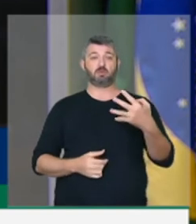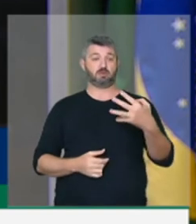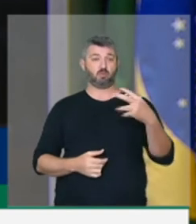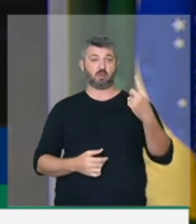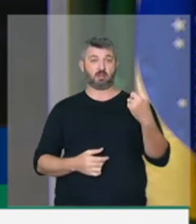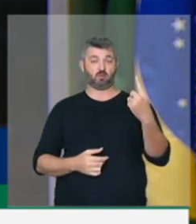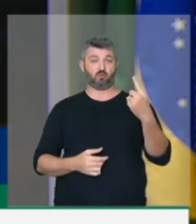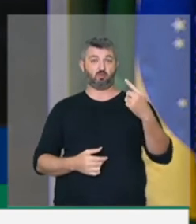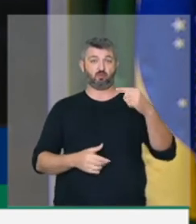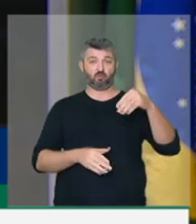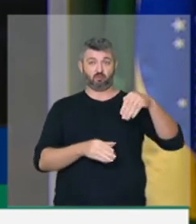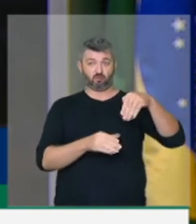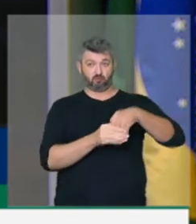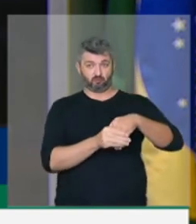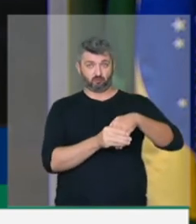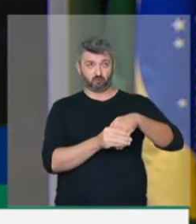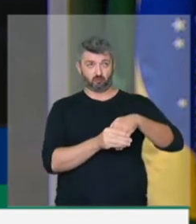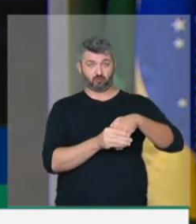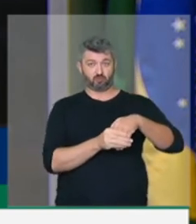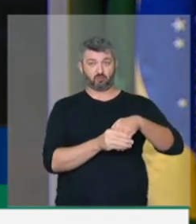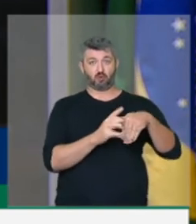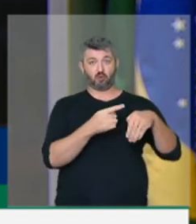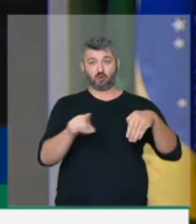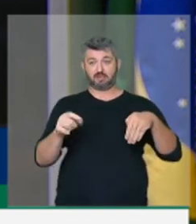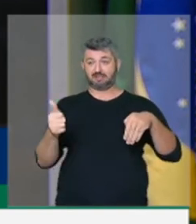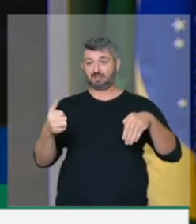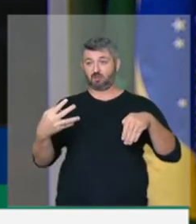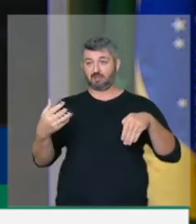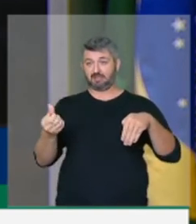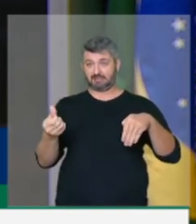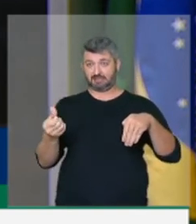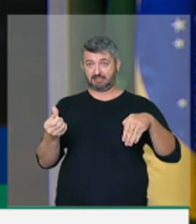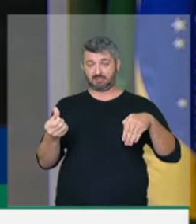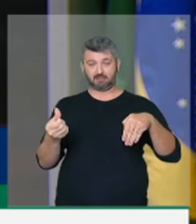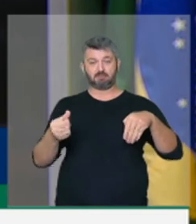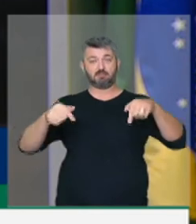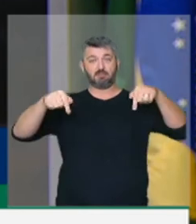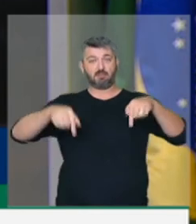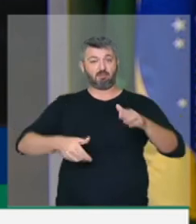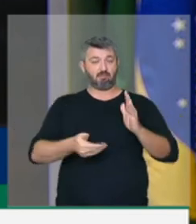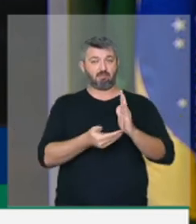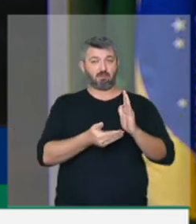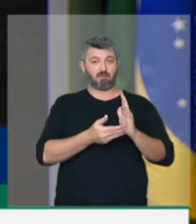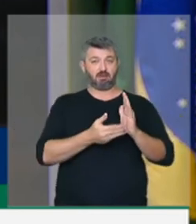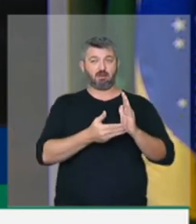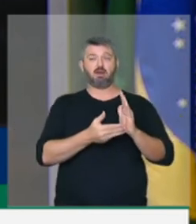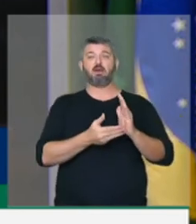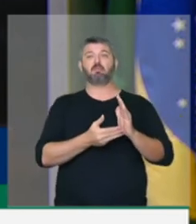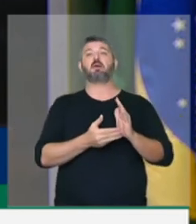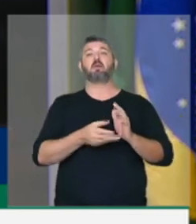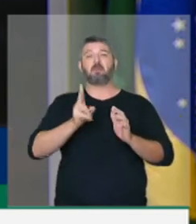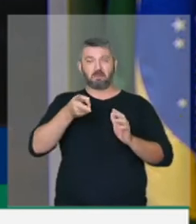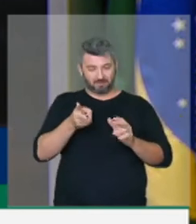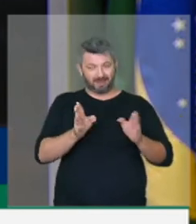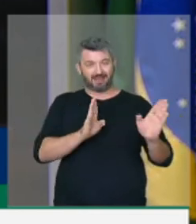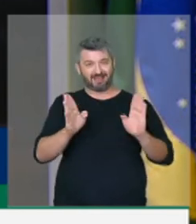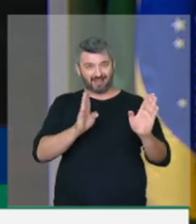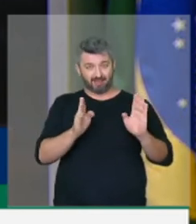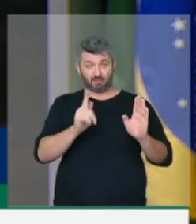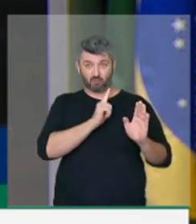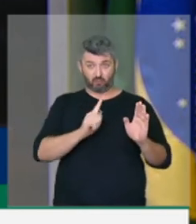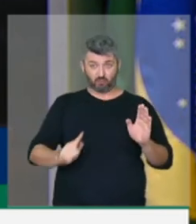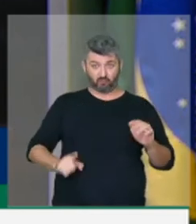241 votos a 146, essa Câmara dos Deputados, mesmo num período em que o